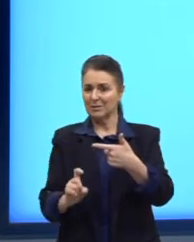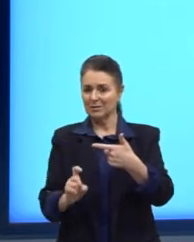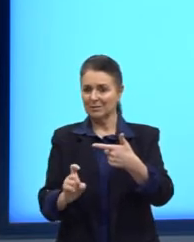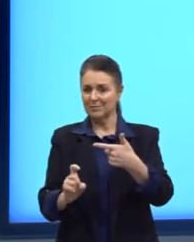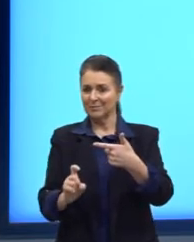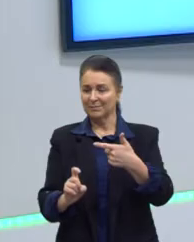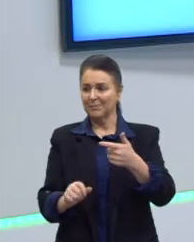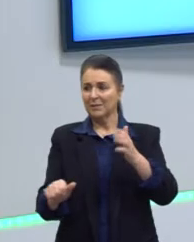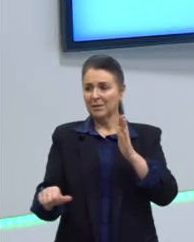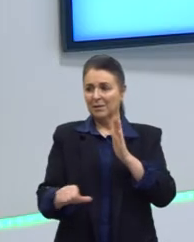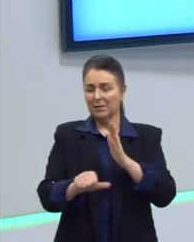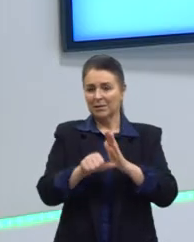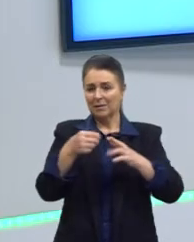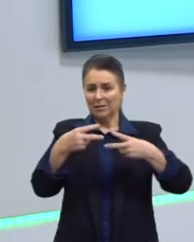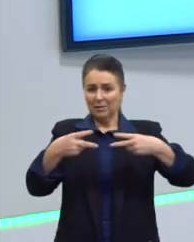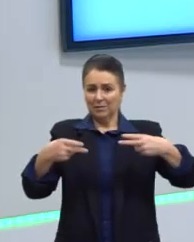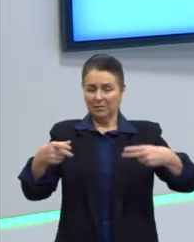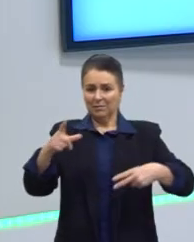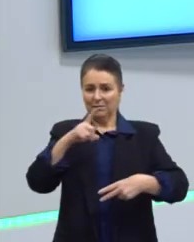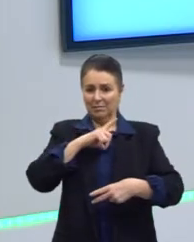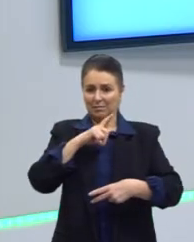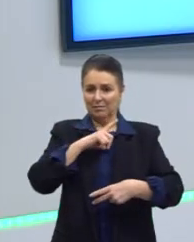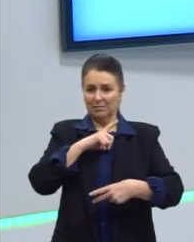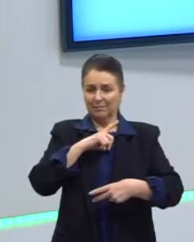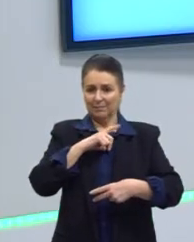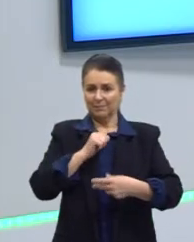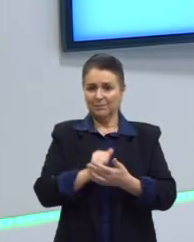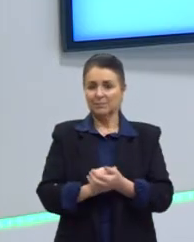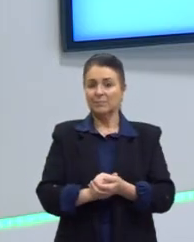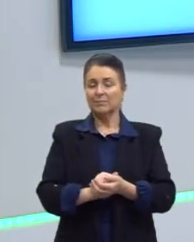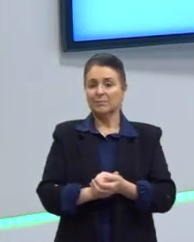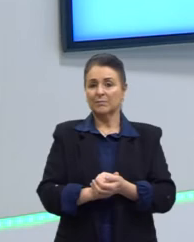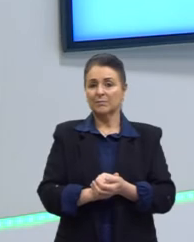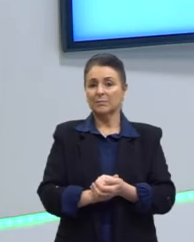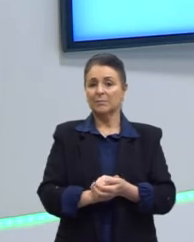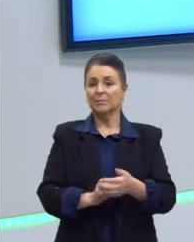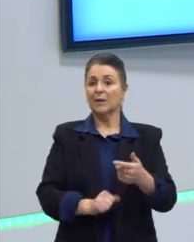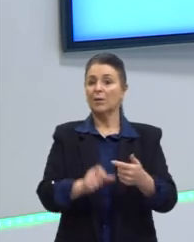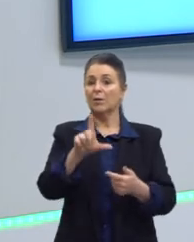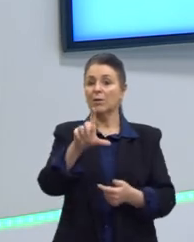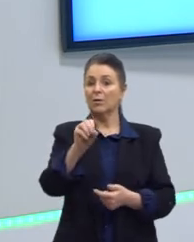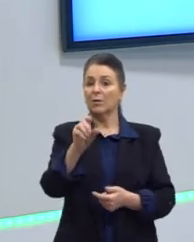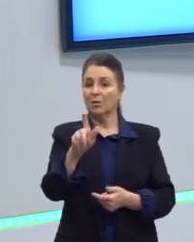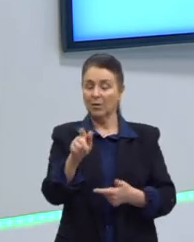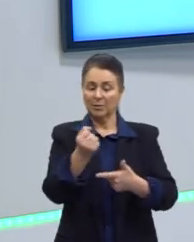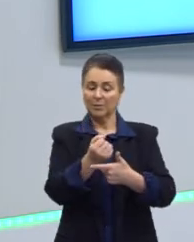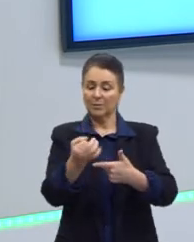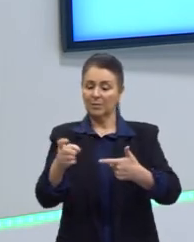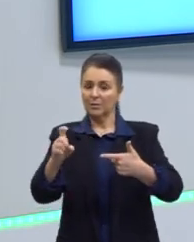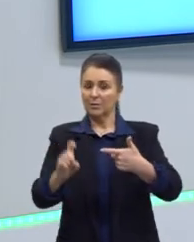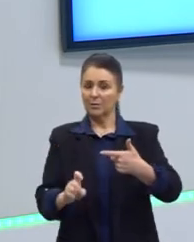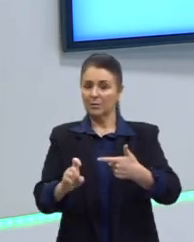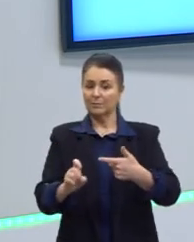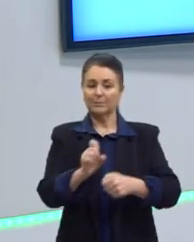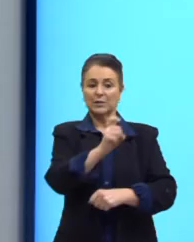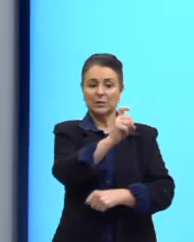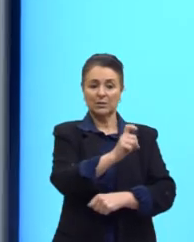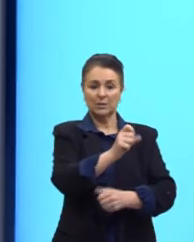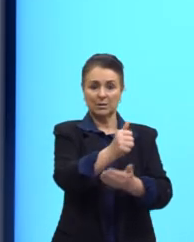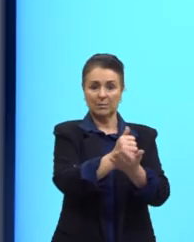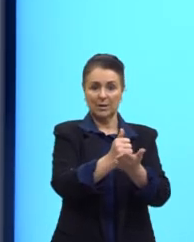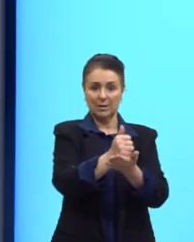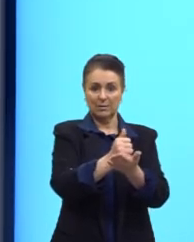primeiro caso que nós temos quando nós temos ali log né o logaritmo de X na base A